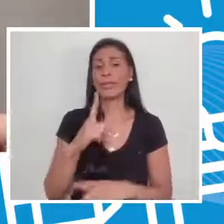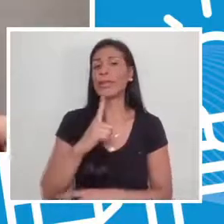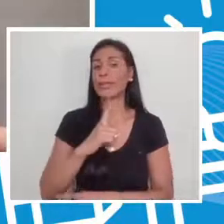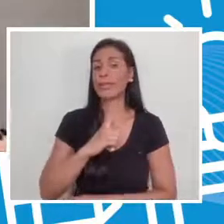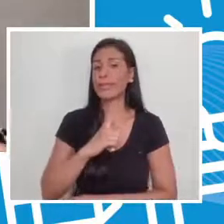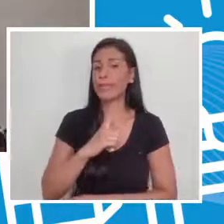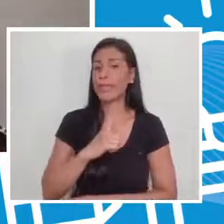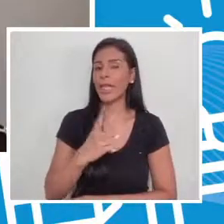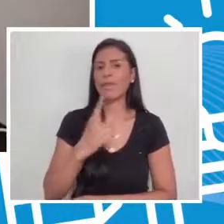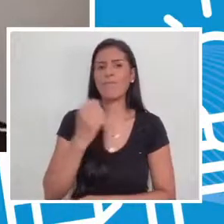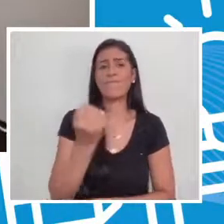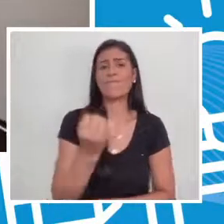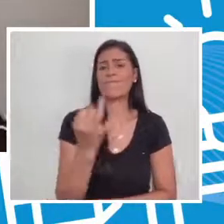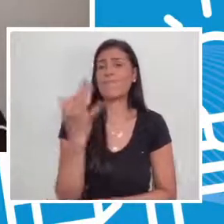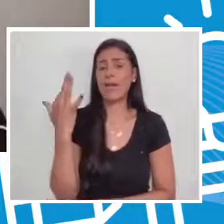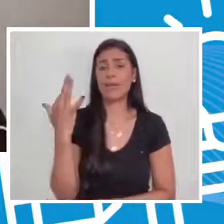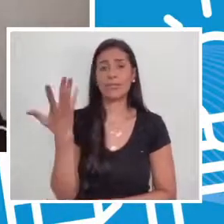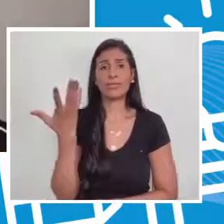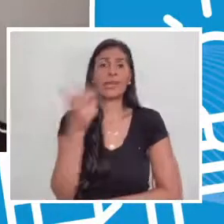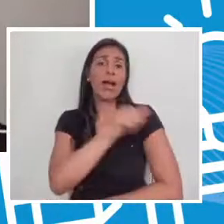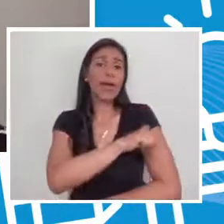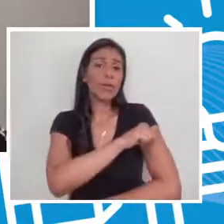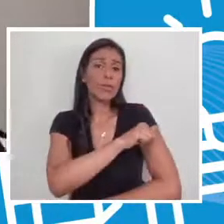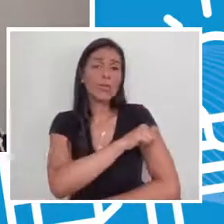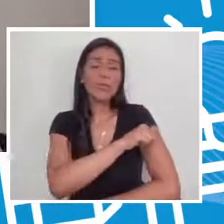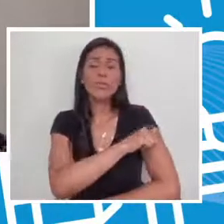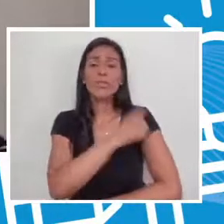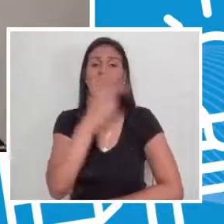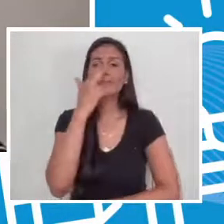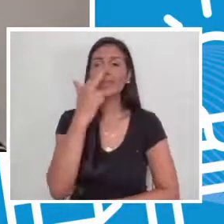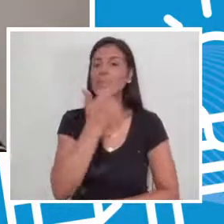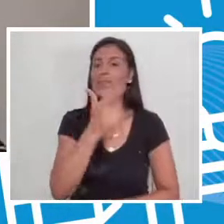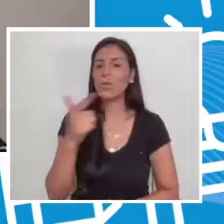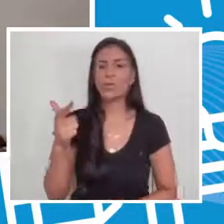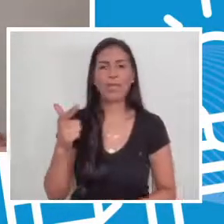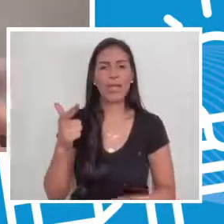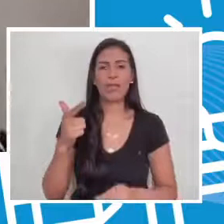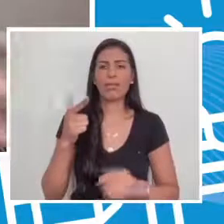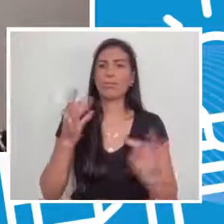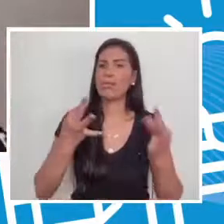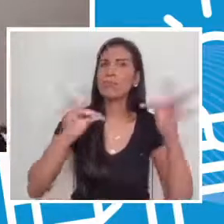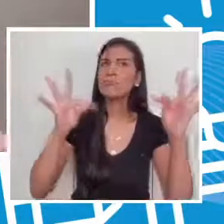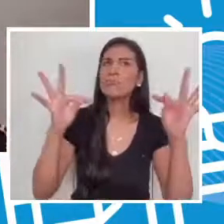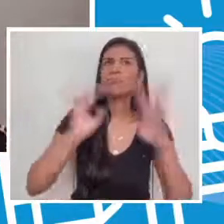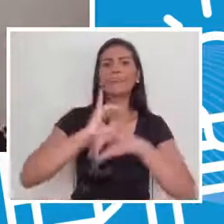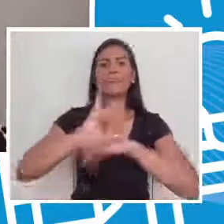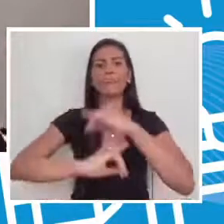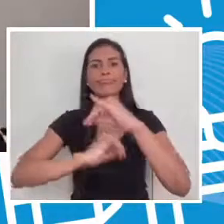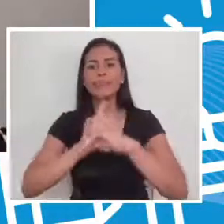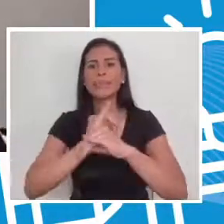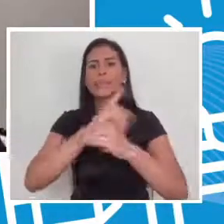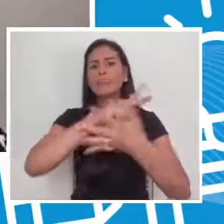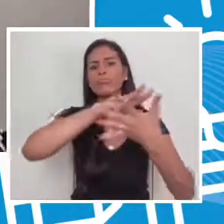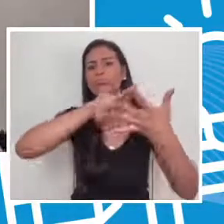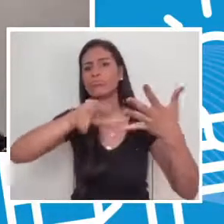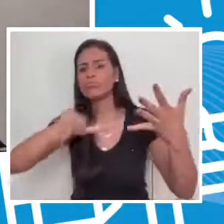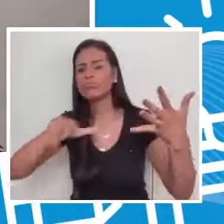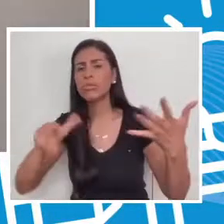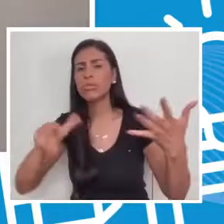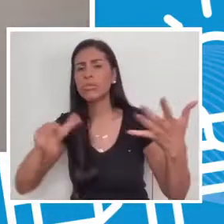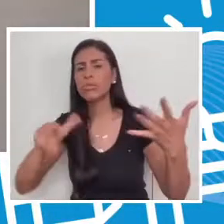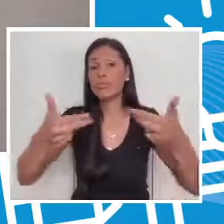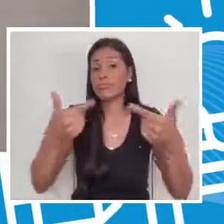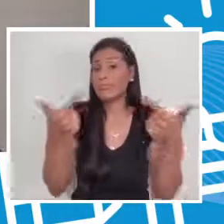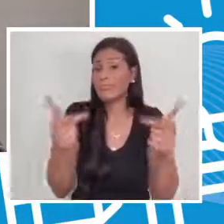sem acesso aos recursos necessários para poder estar se conectando virtualmente,